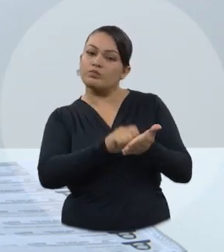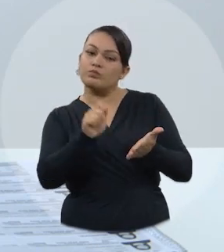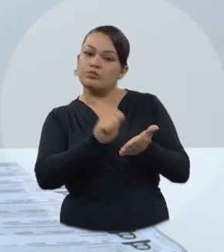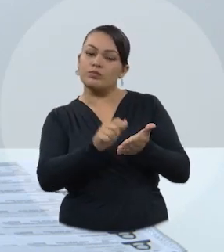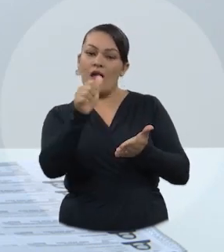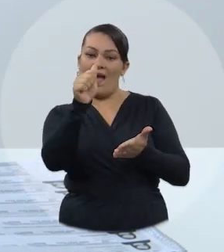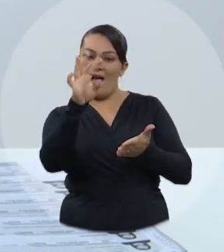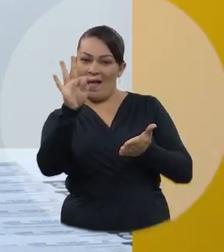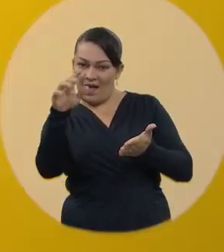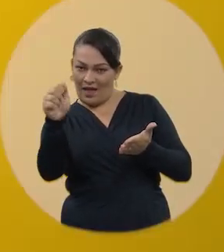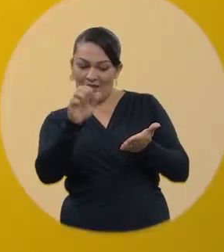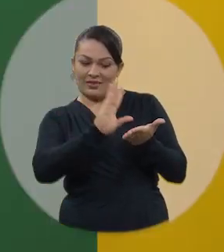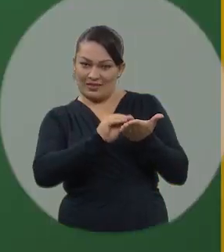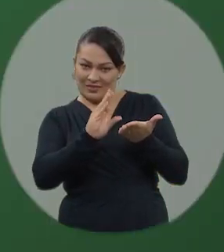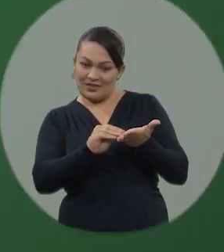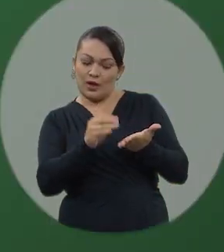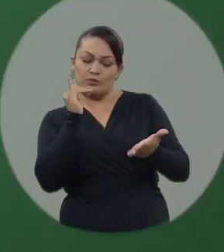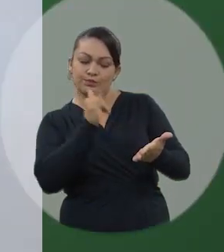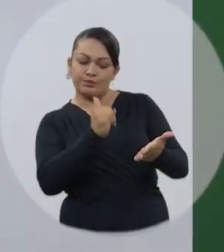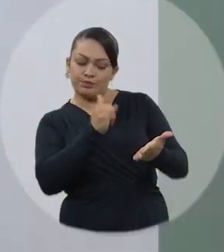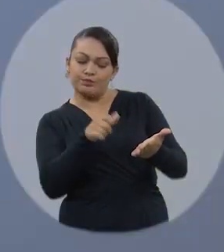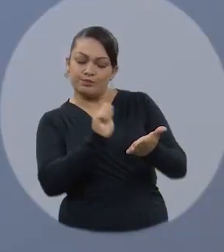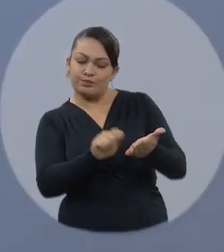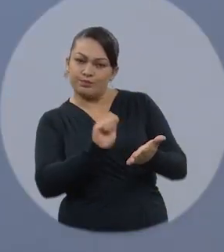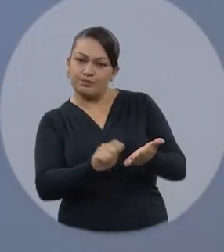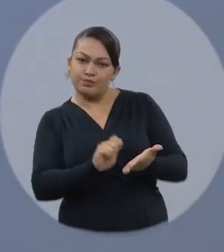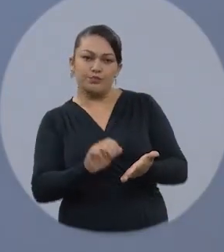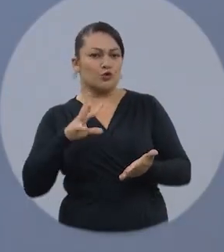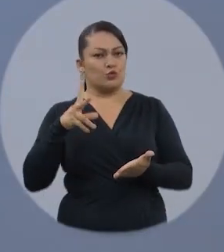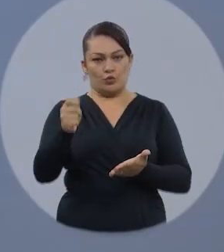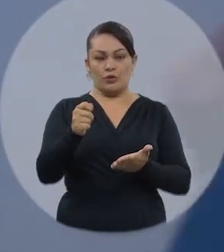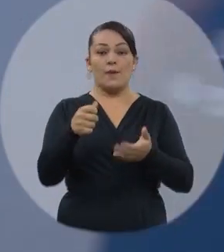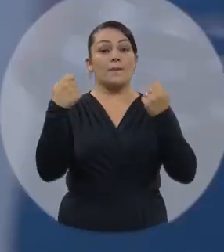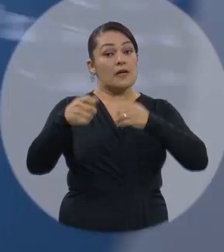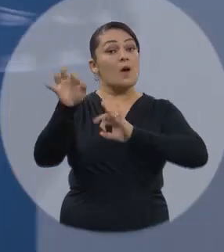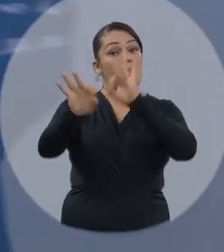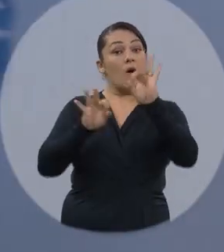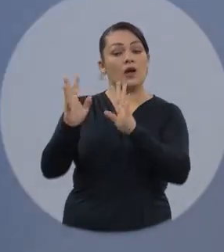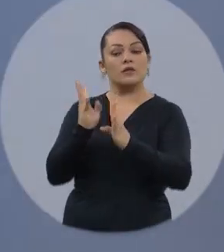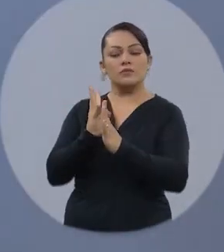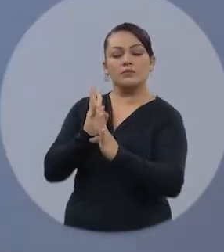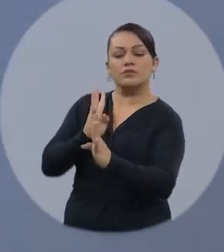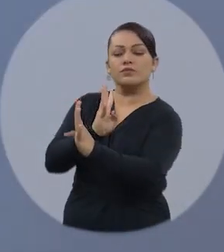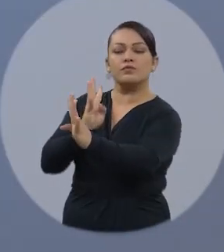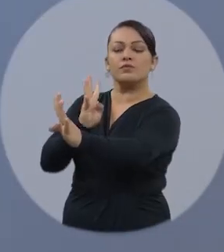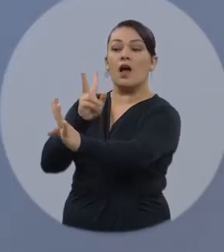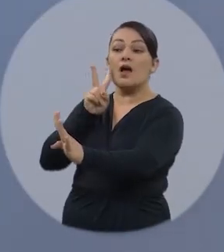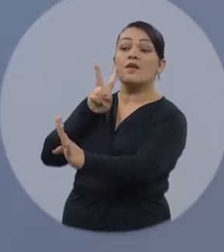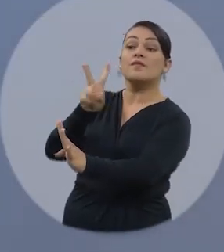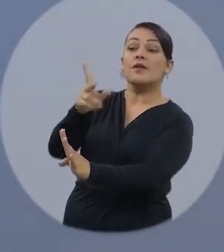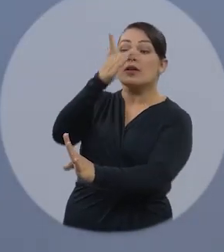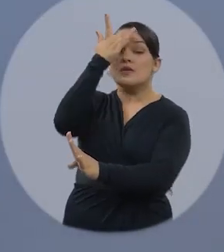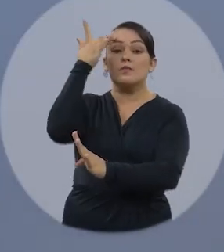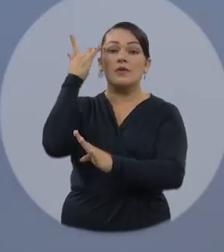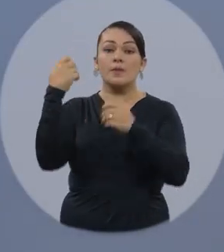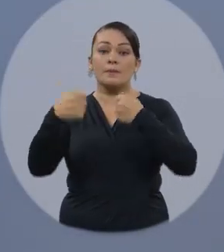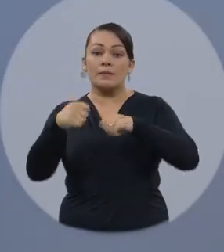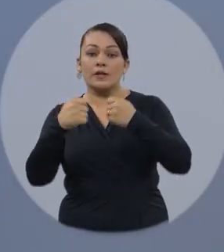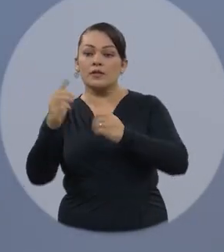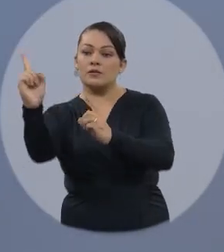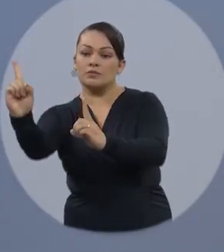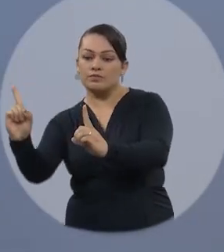eleição e lançar na ata ao final do dia. Devem organizar a fila, ficar atentos aos eleitores